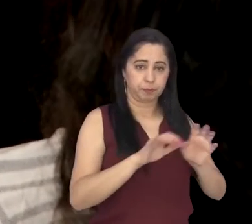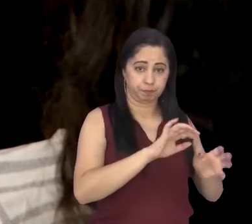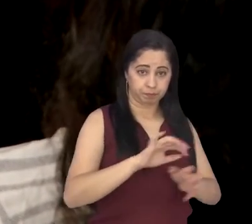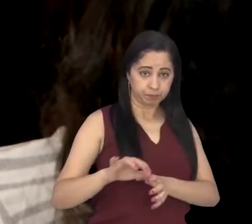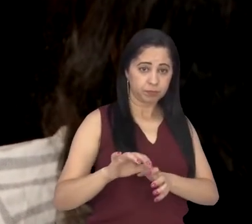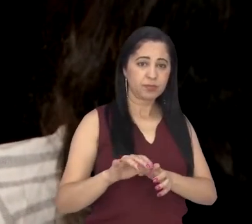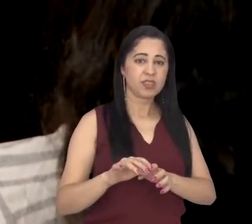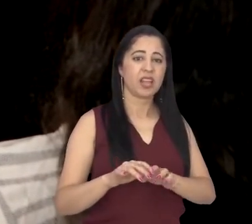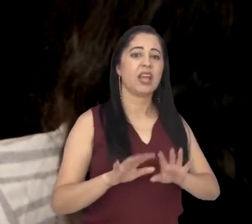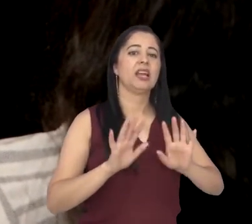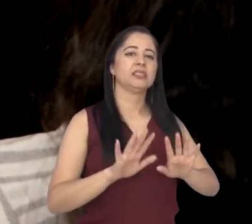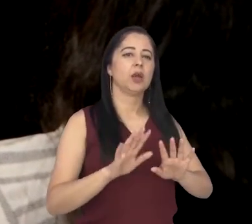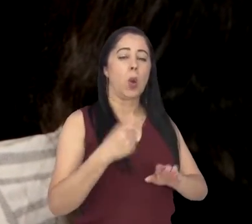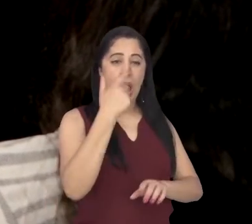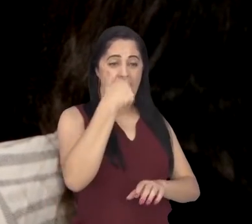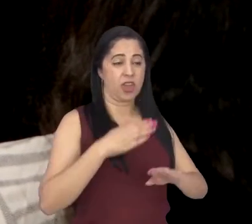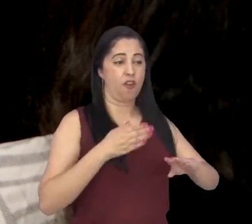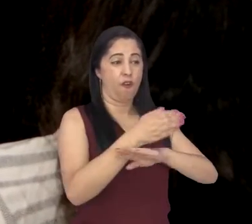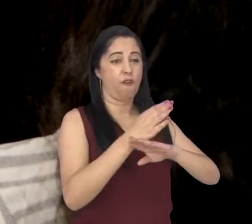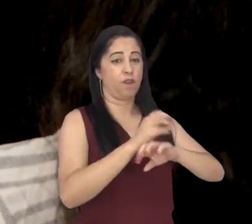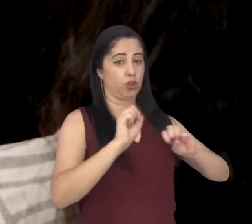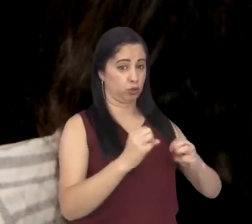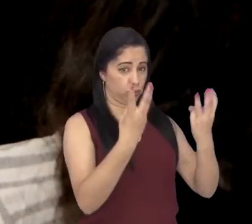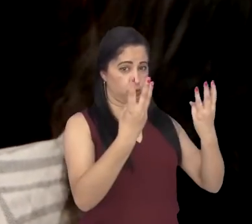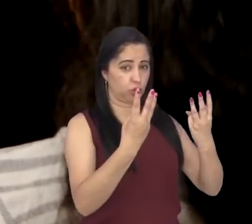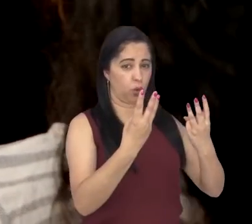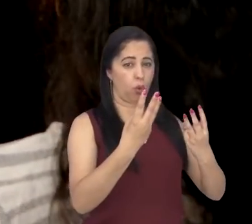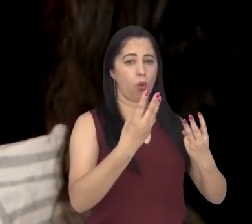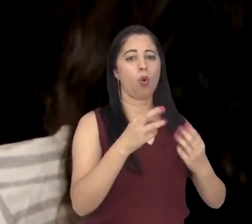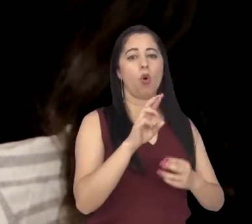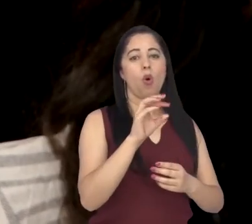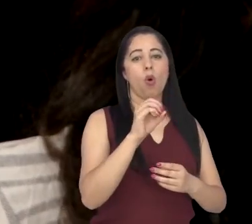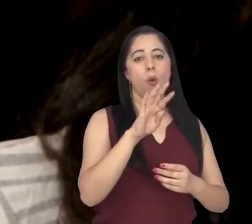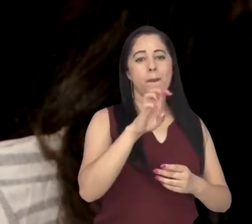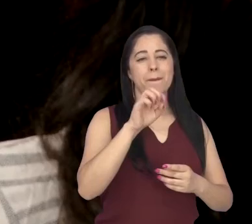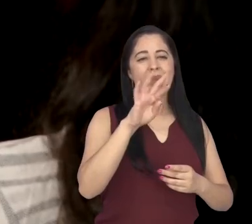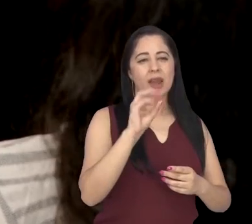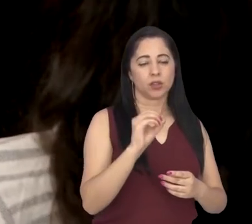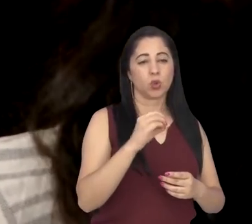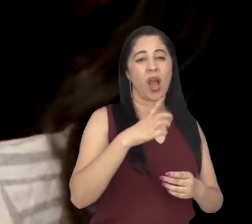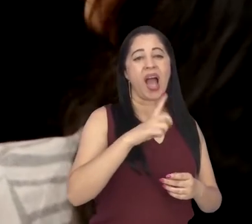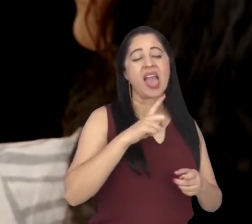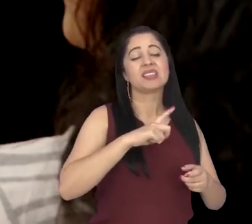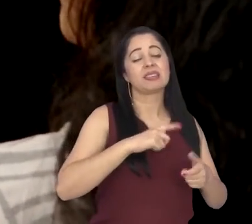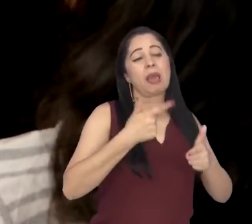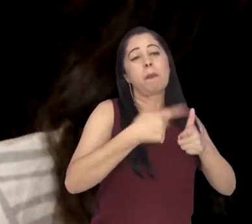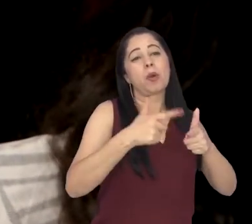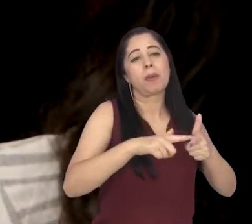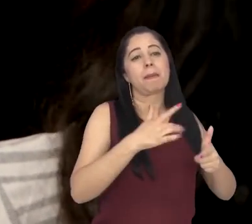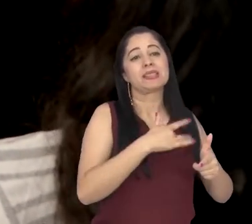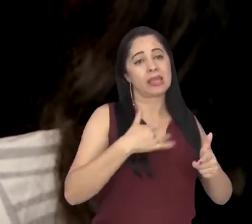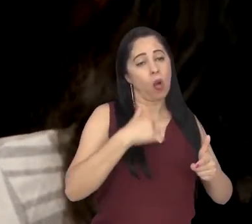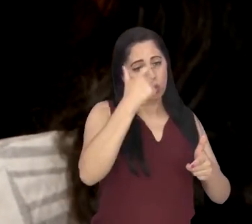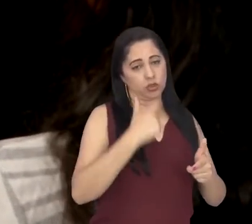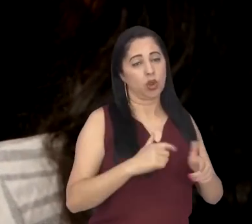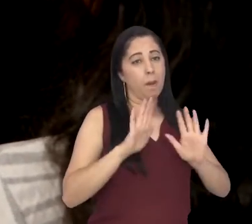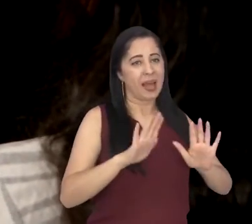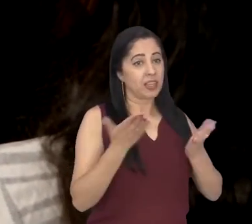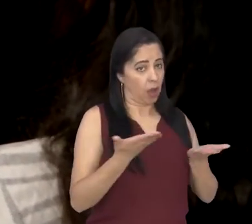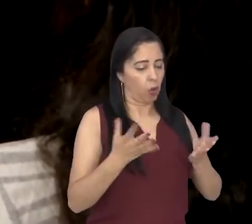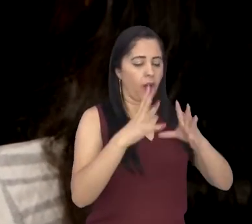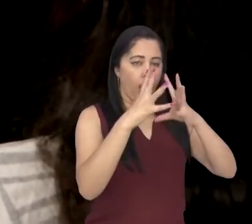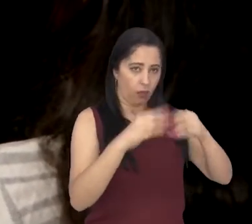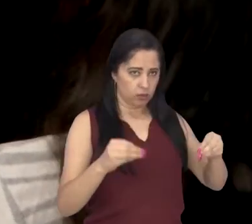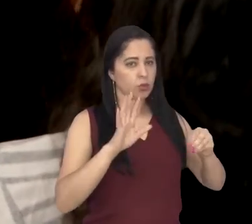show do Roberto Carlos, e já estou ótimo, que também de estômago, etc. Não.